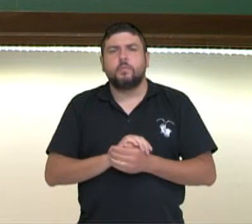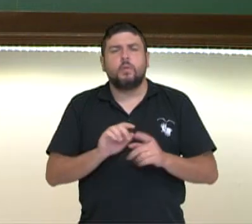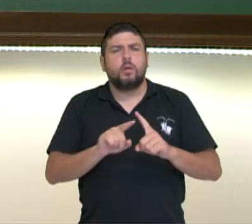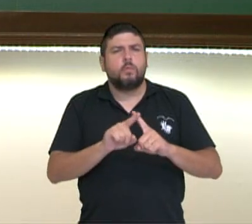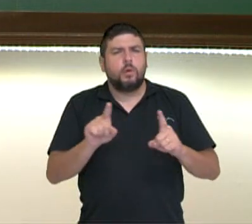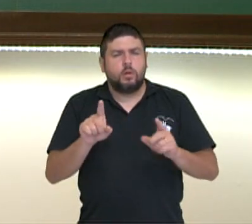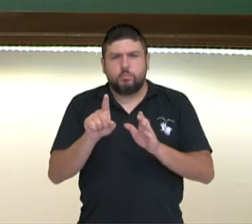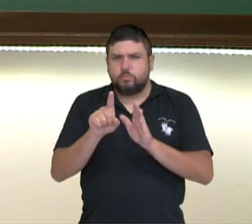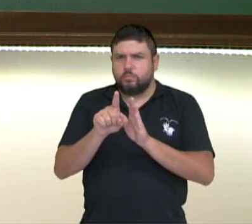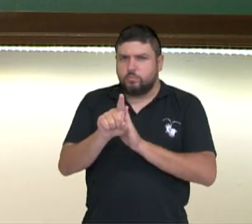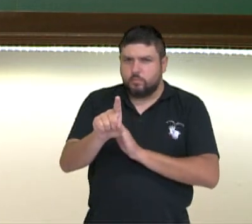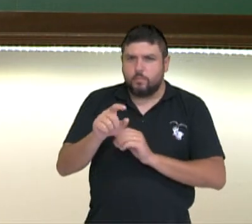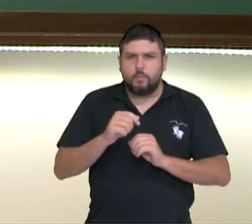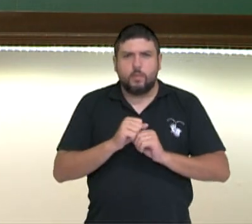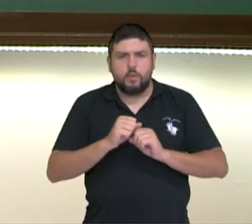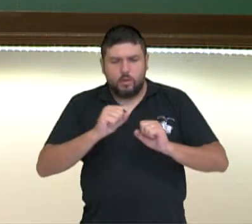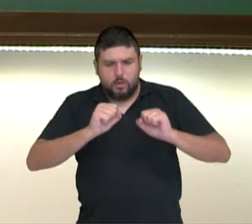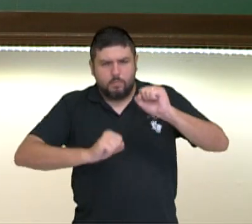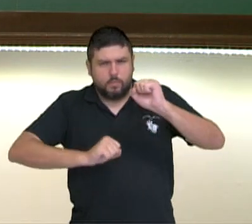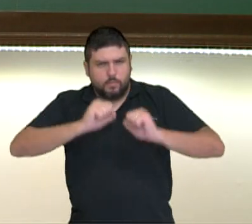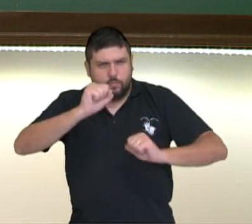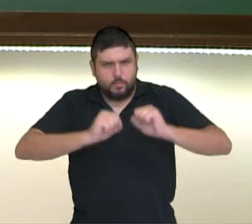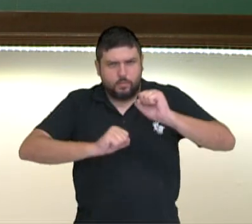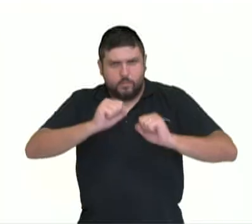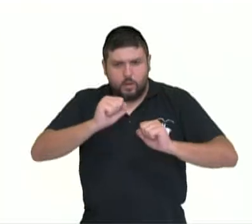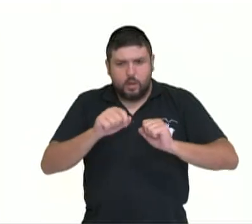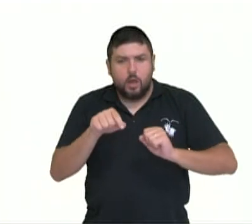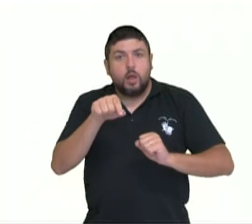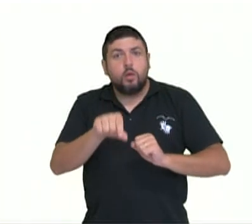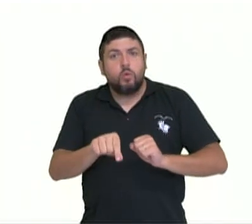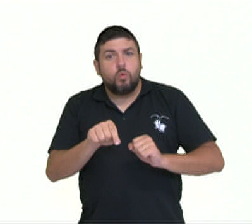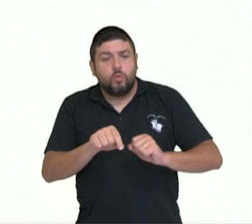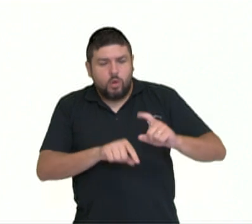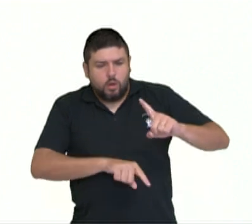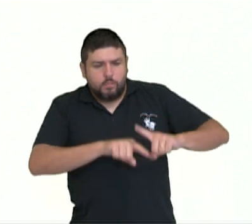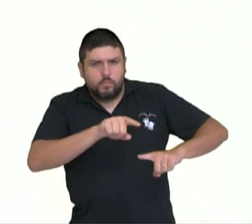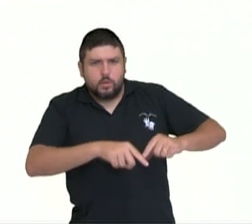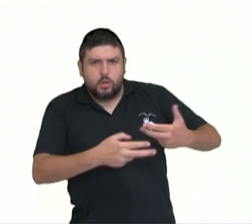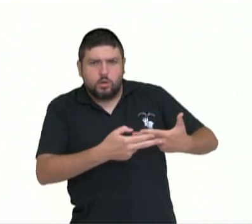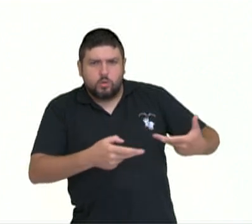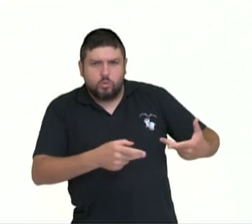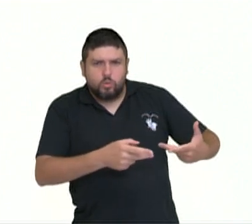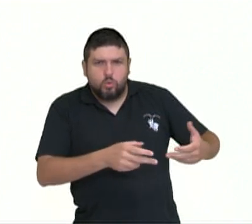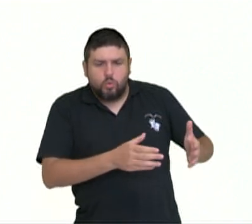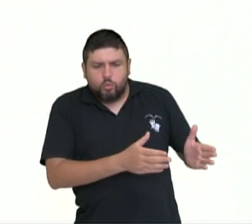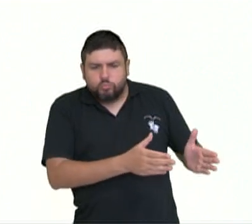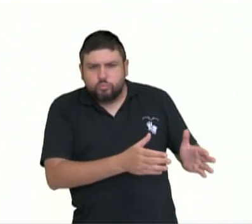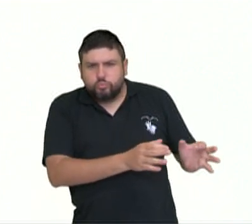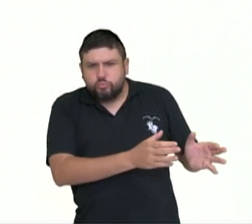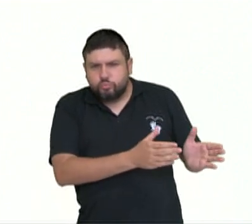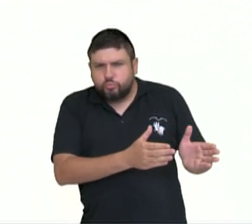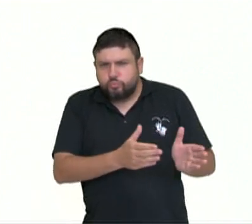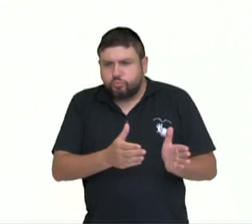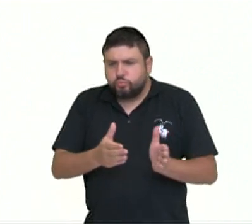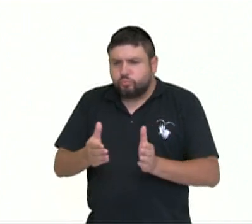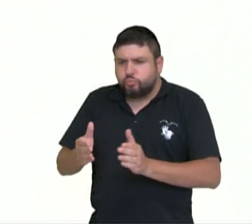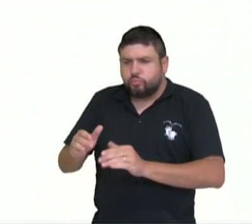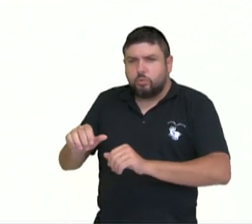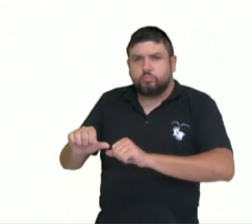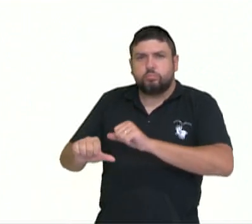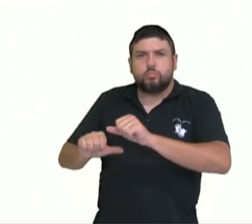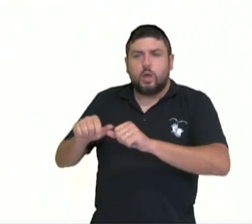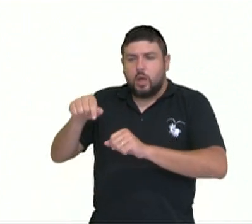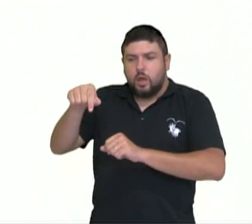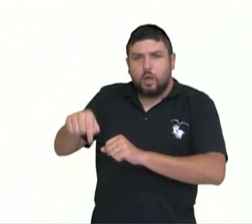em uma indústria ocorre a transformação de matéria-prima em um produto. É isso o que vai acontecer dentro